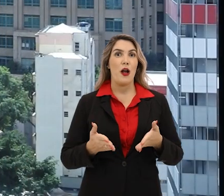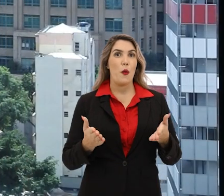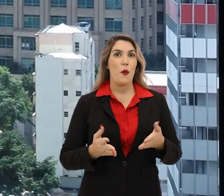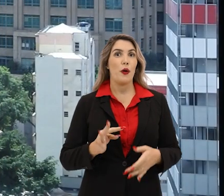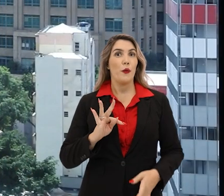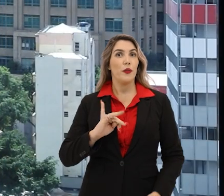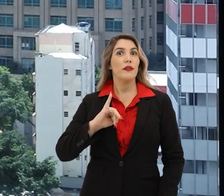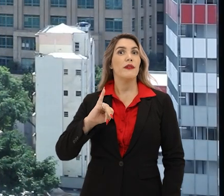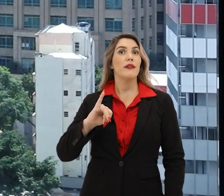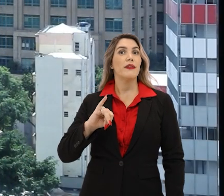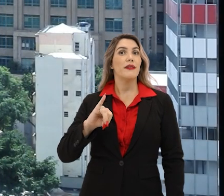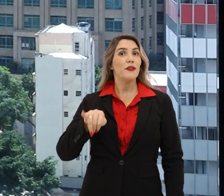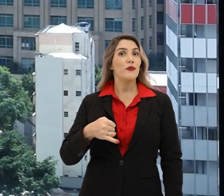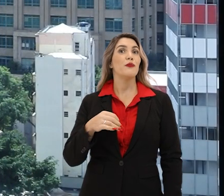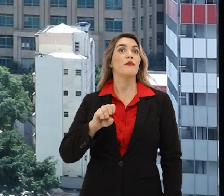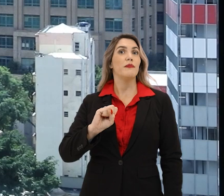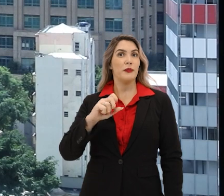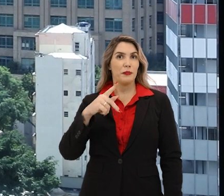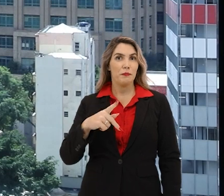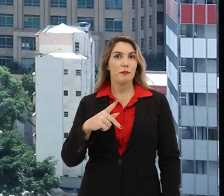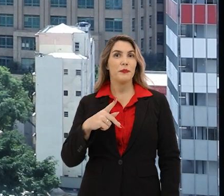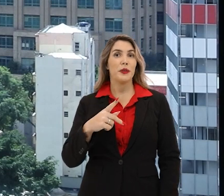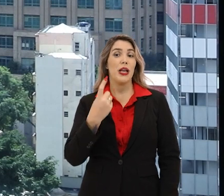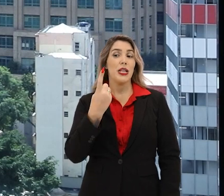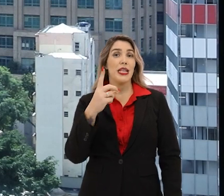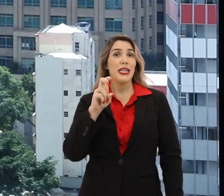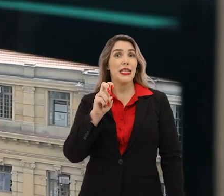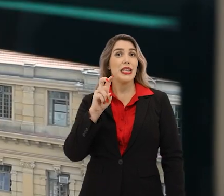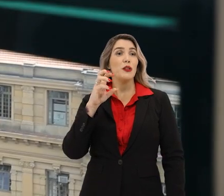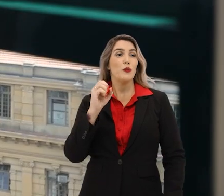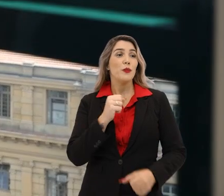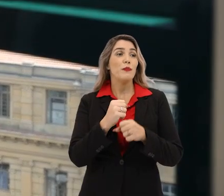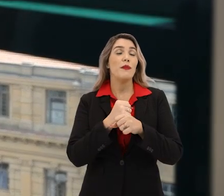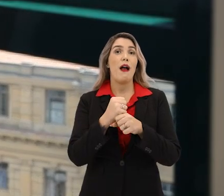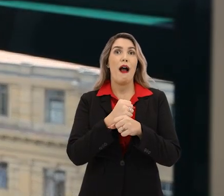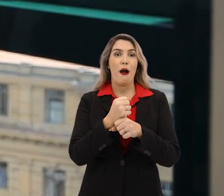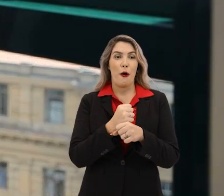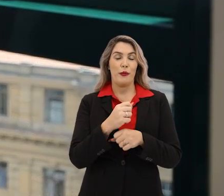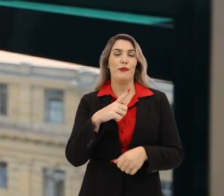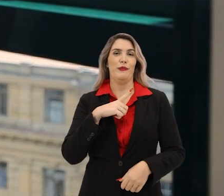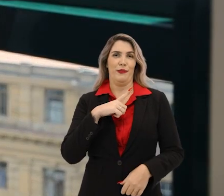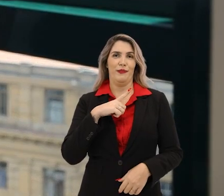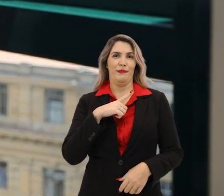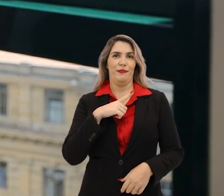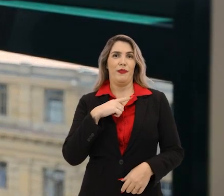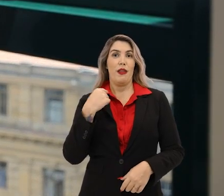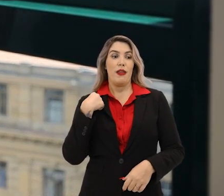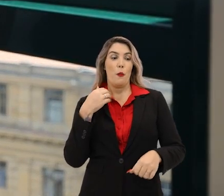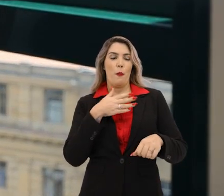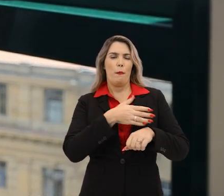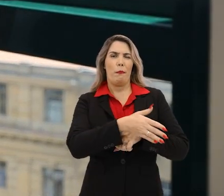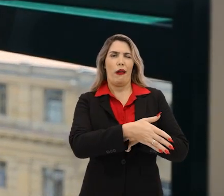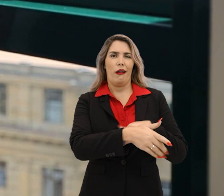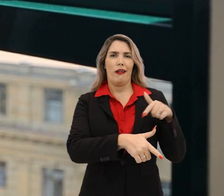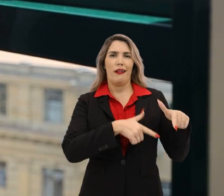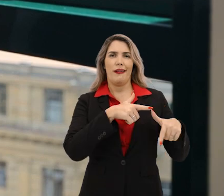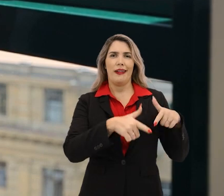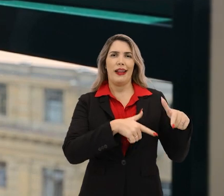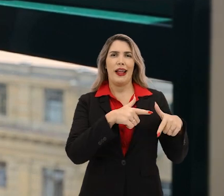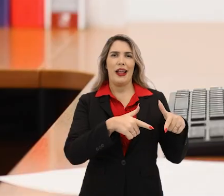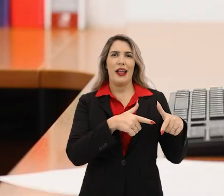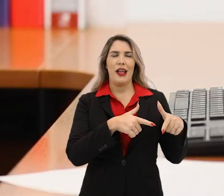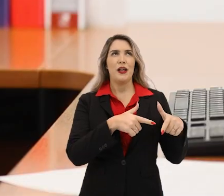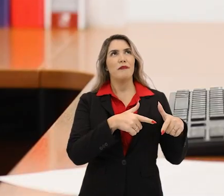Esse ano, o Tribunal de Justiça de São Paulo completou 150 anos e, fazendo parte dessa história,